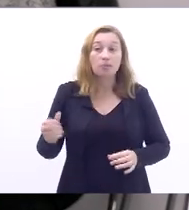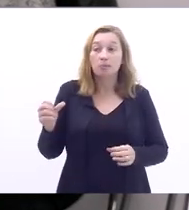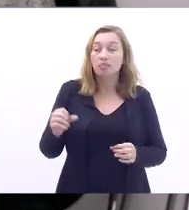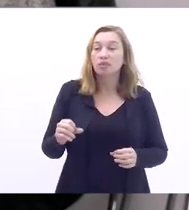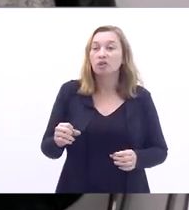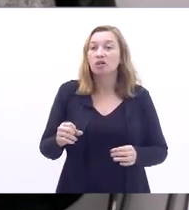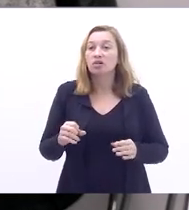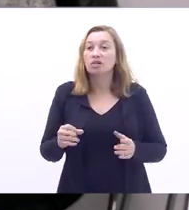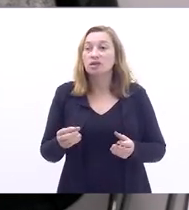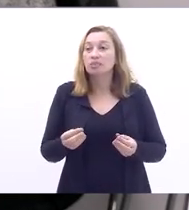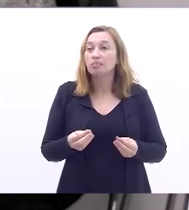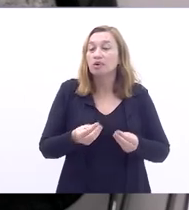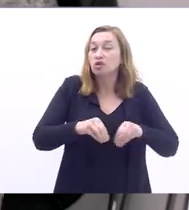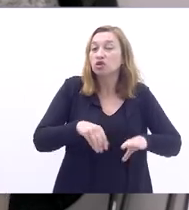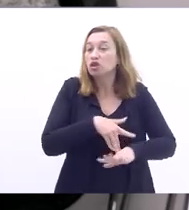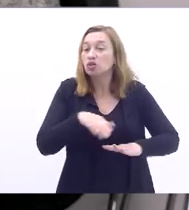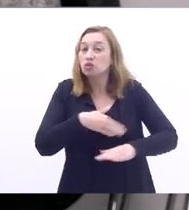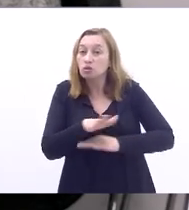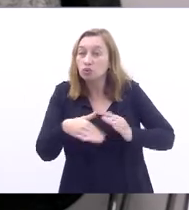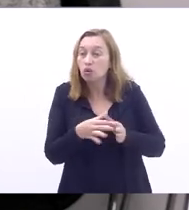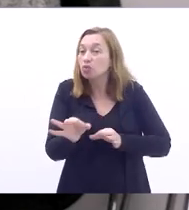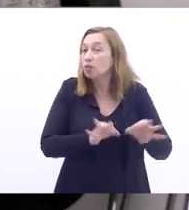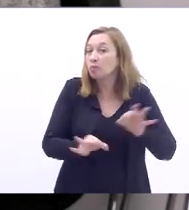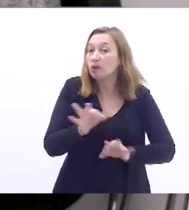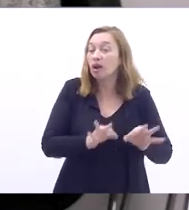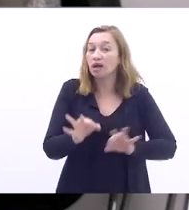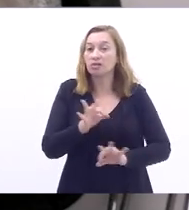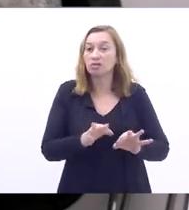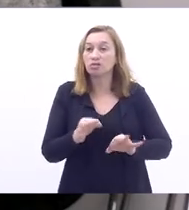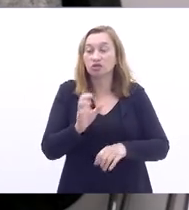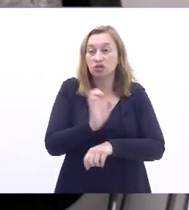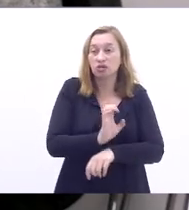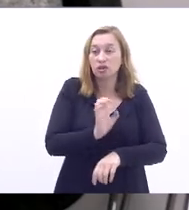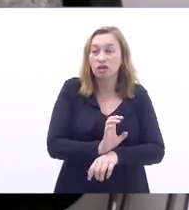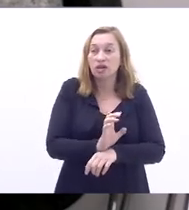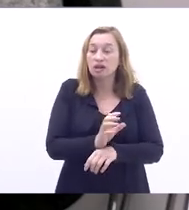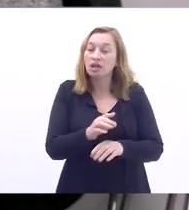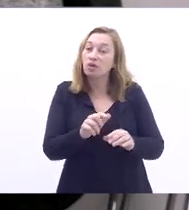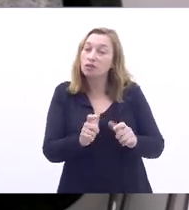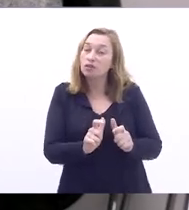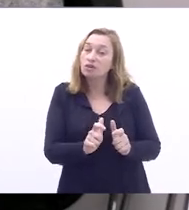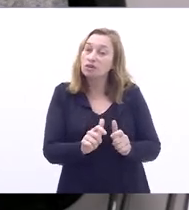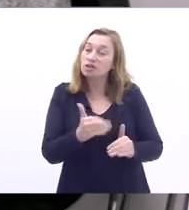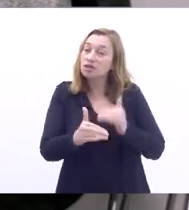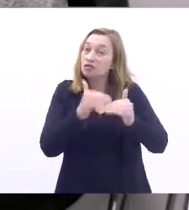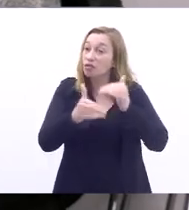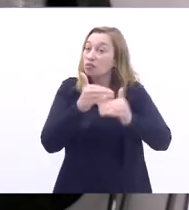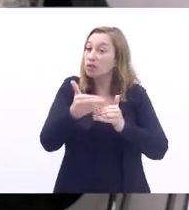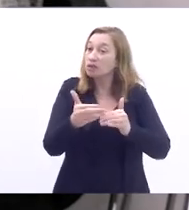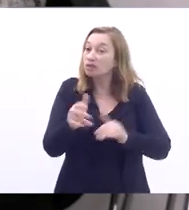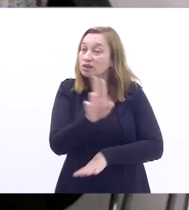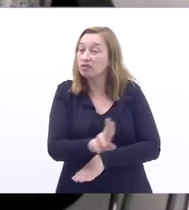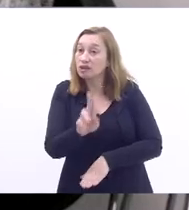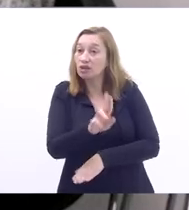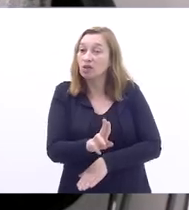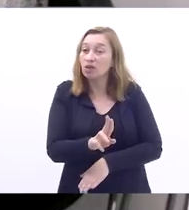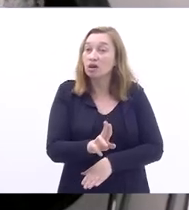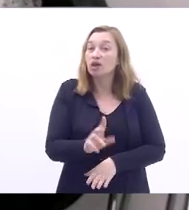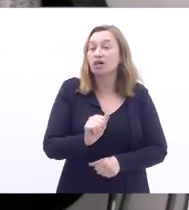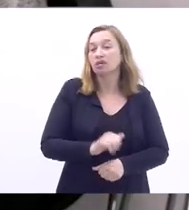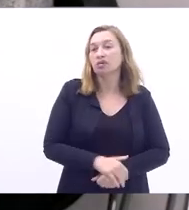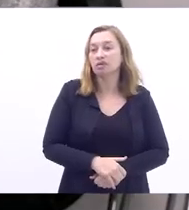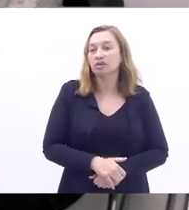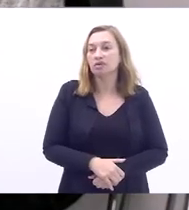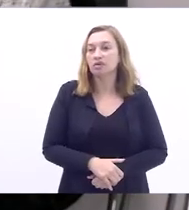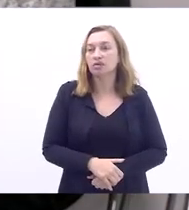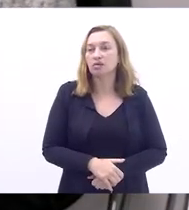dentro da constituição estadual que é o crescimento da universidade e outras histórias em outras situações e olha a um F